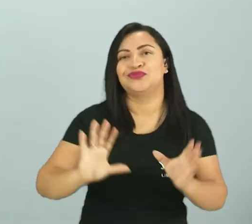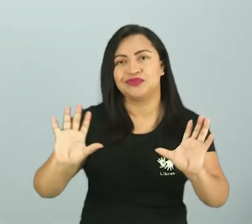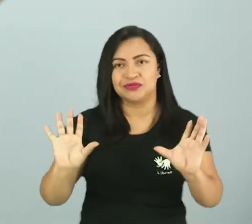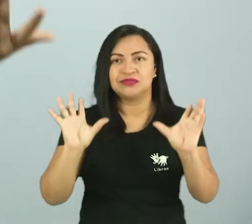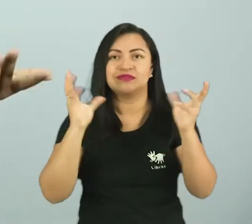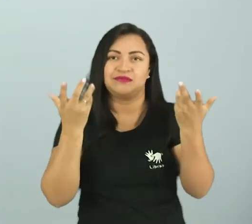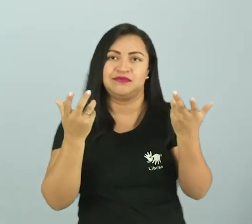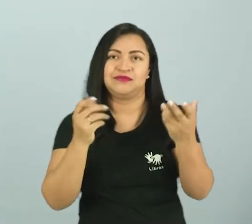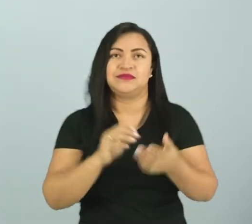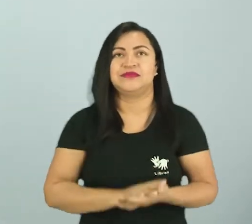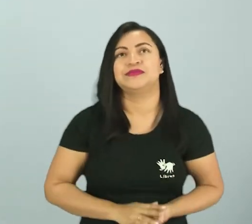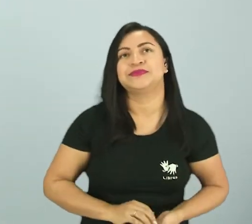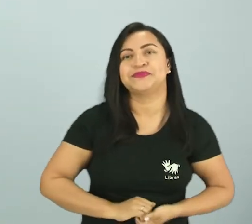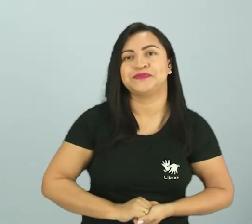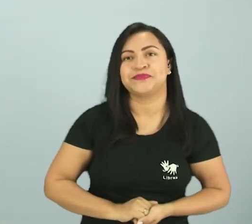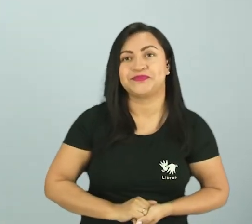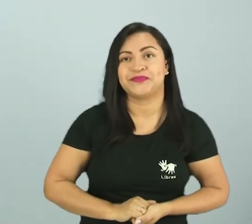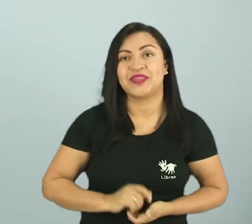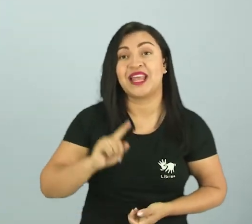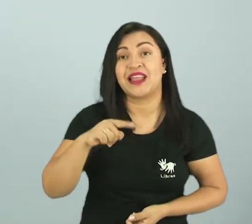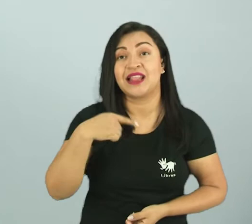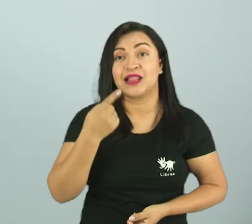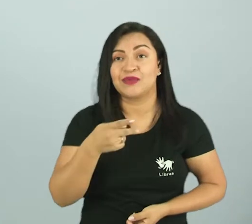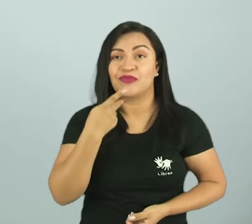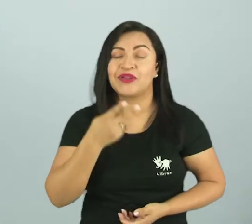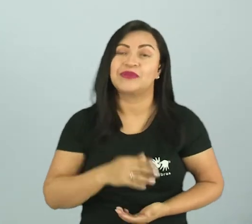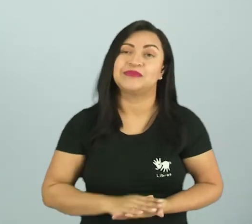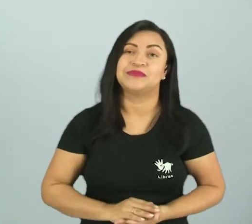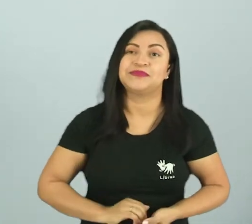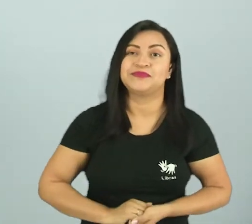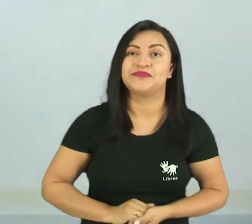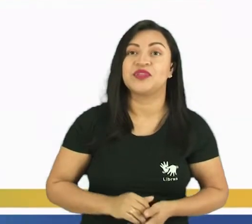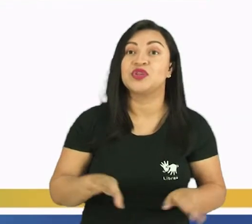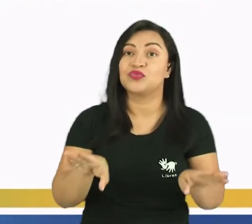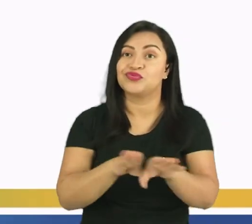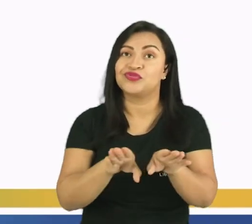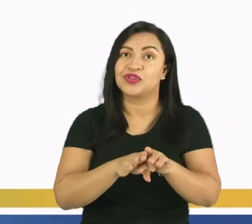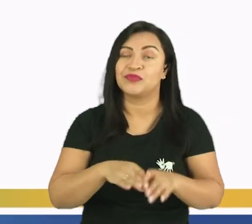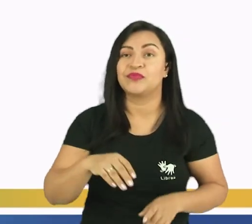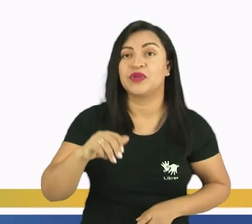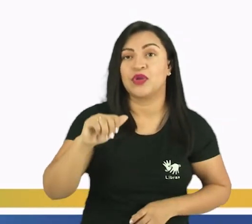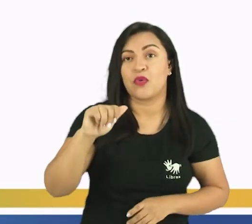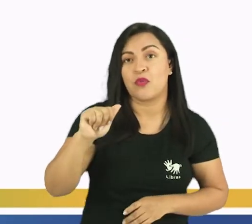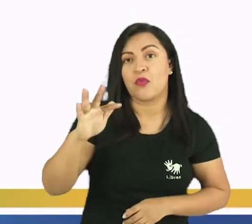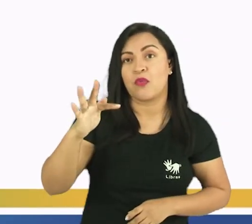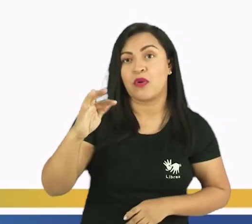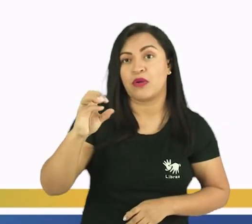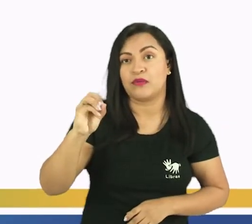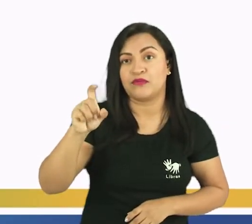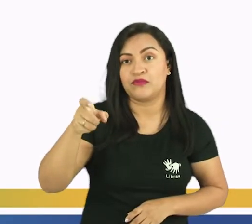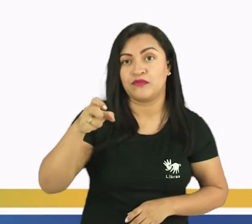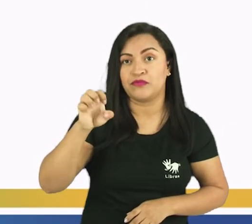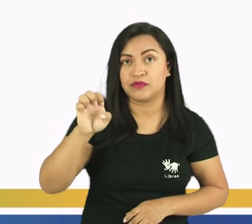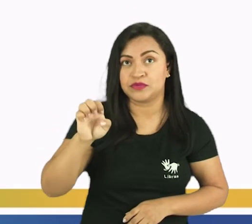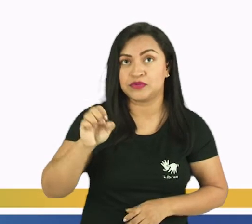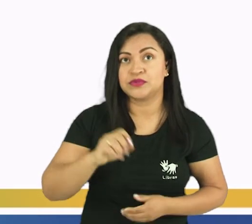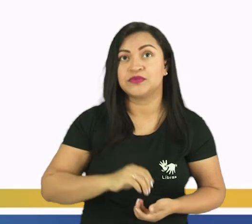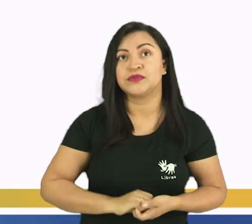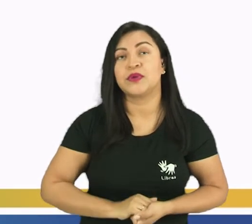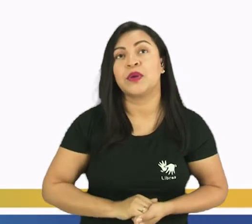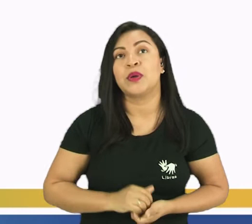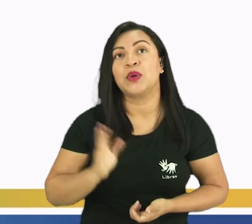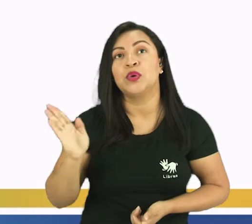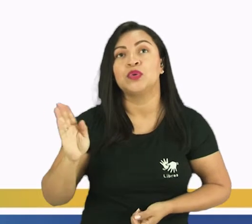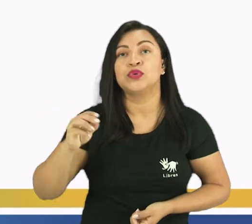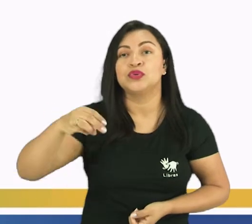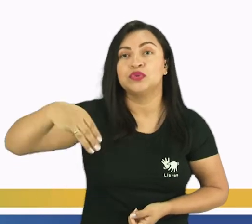apenas citar as outras e depois vocês retornem. Aí a gente vai ter também o afoxé, o bumba meu boi.